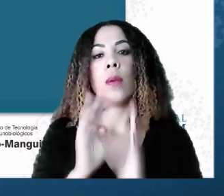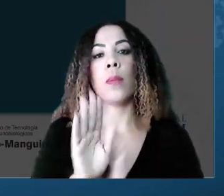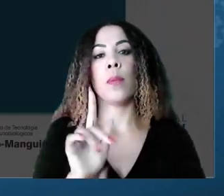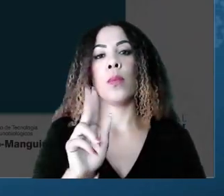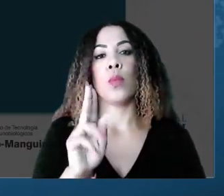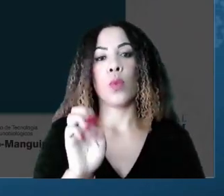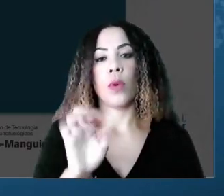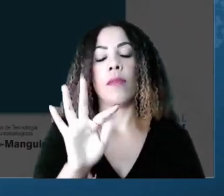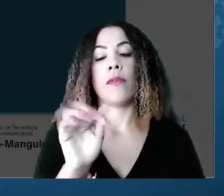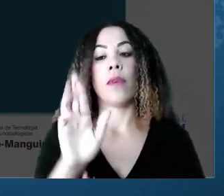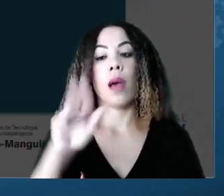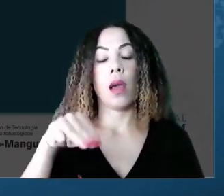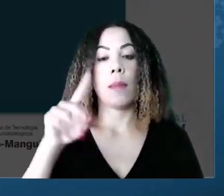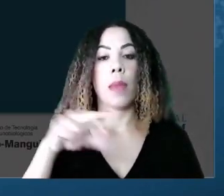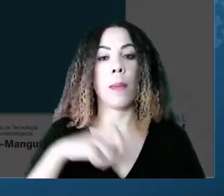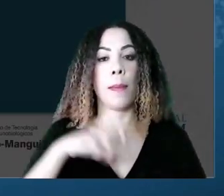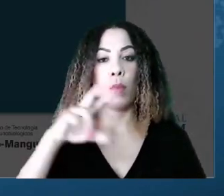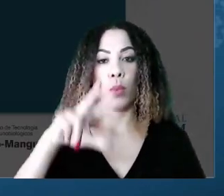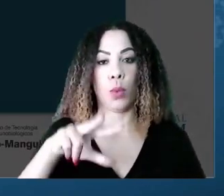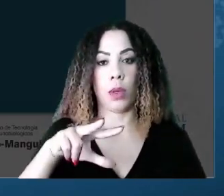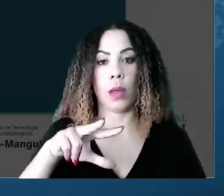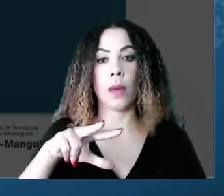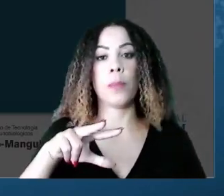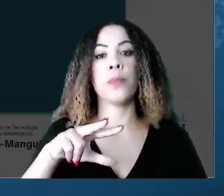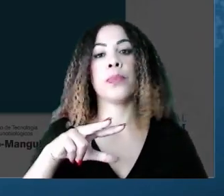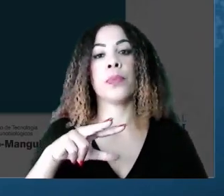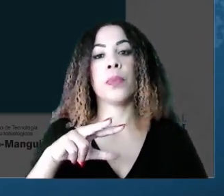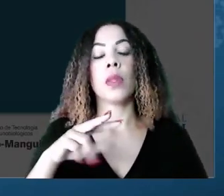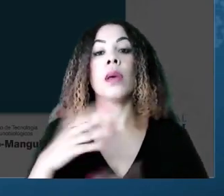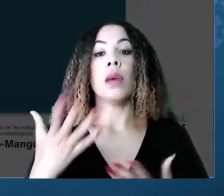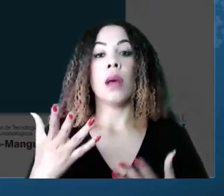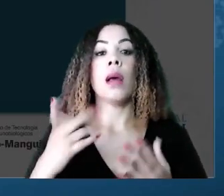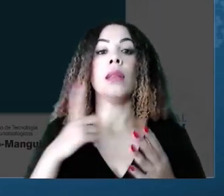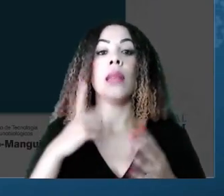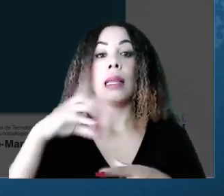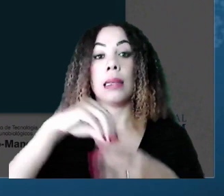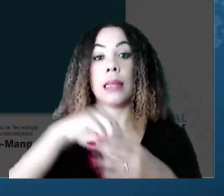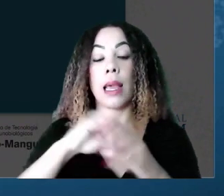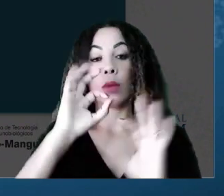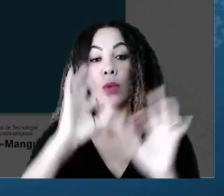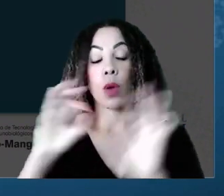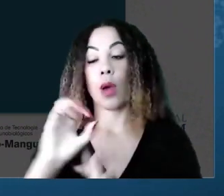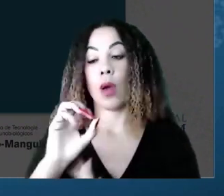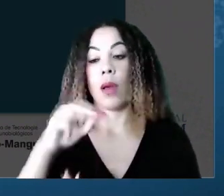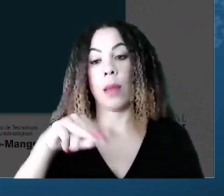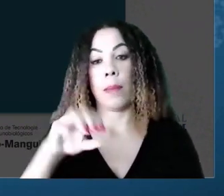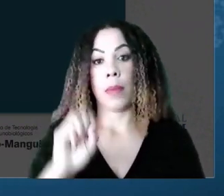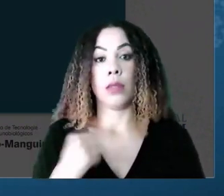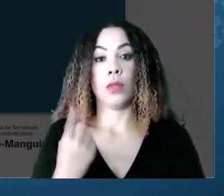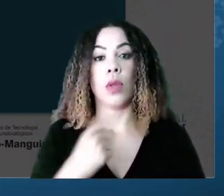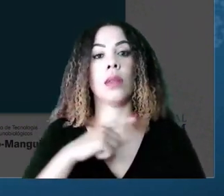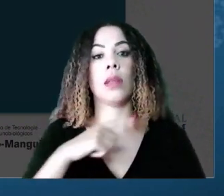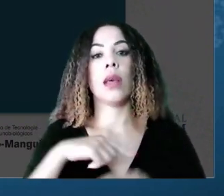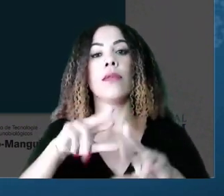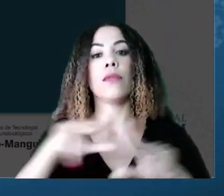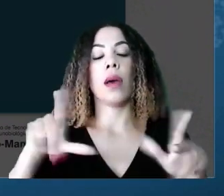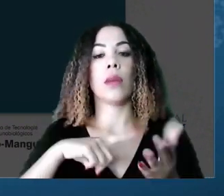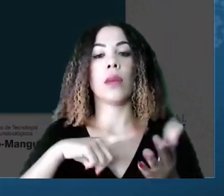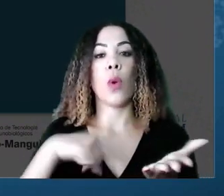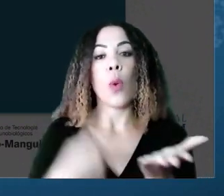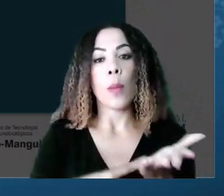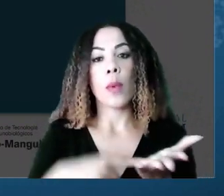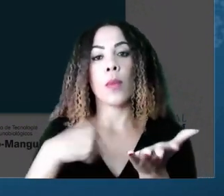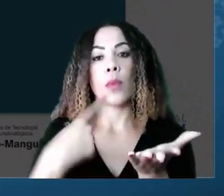Portugal. Lógico que, dentro do arranjo da Organização Mundial da Saúde, nós temos diversos compromissos e